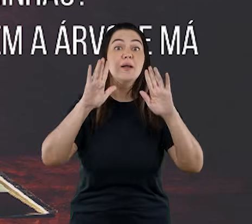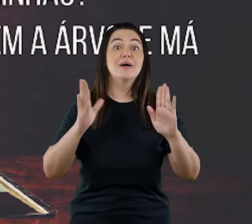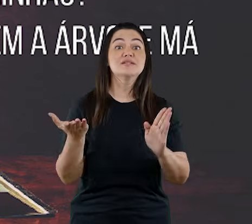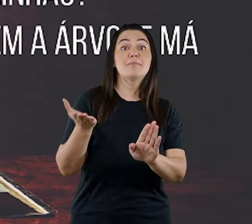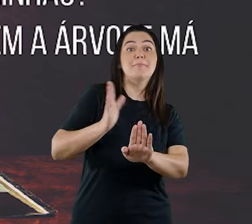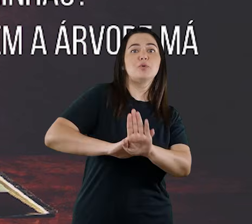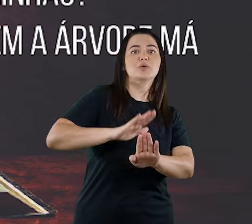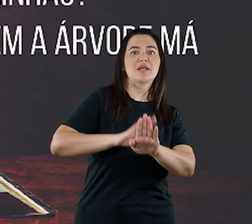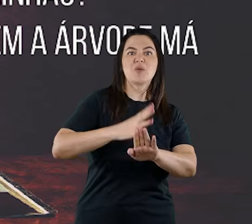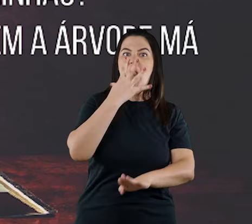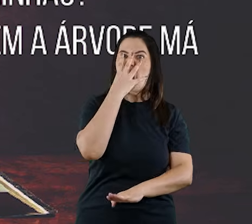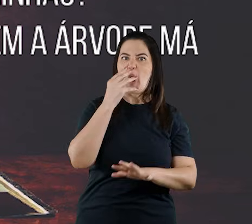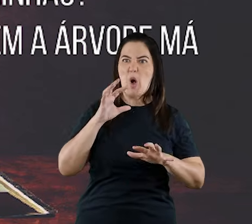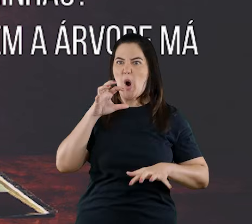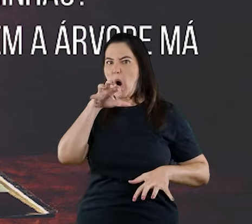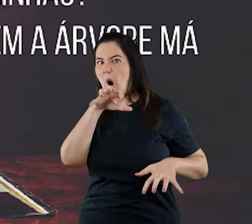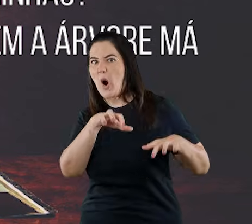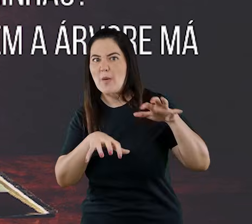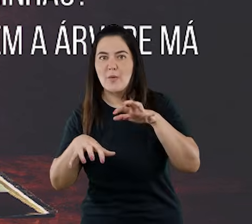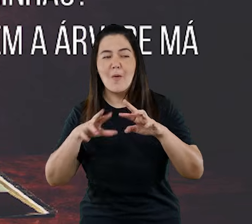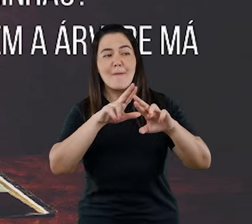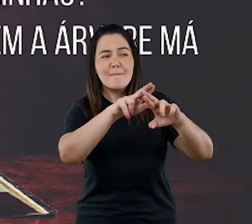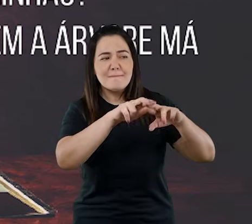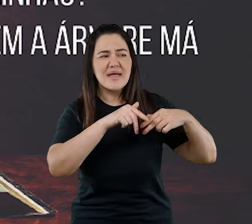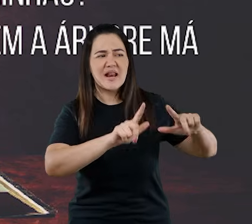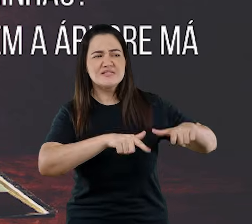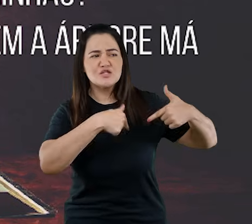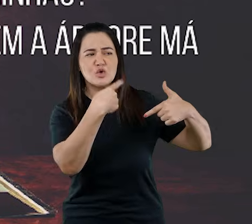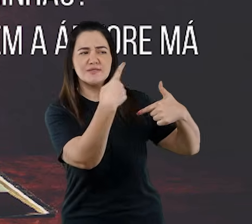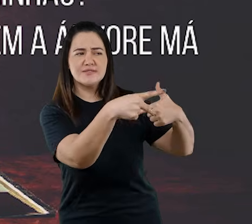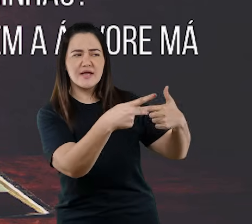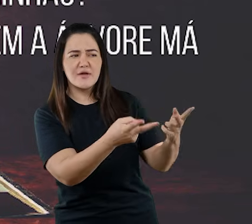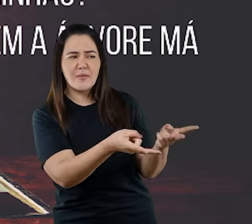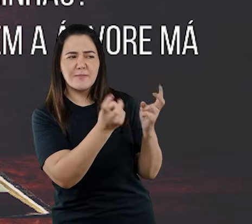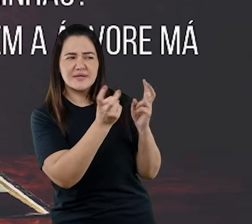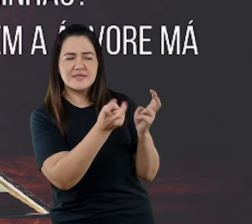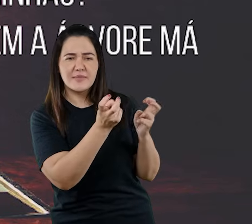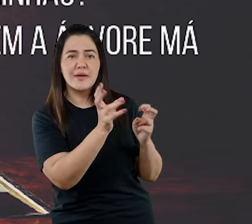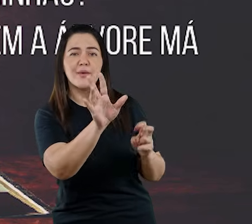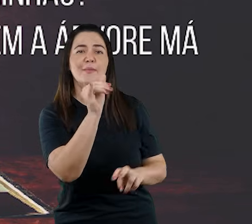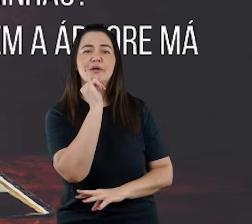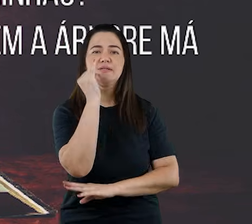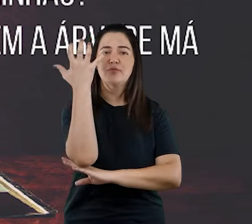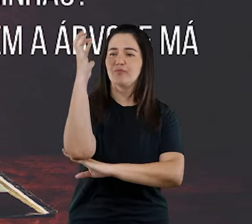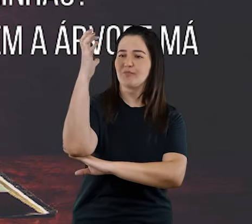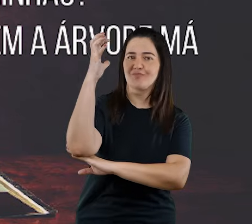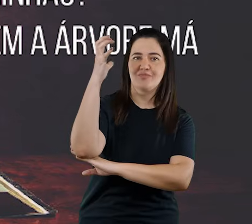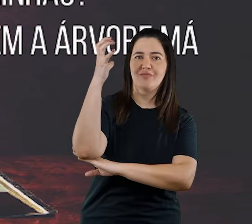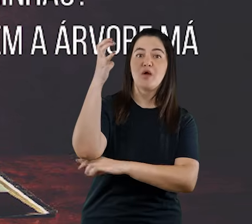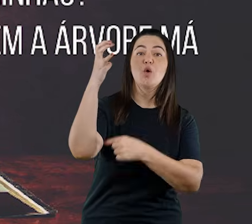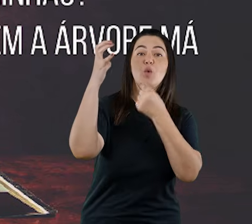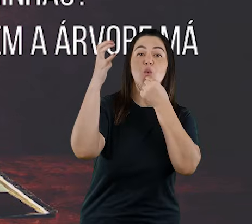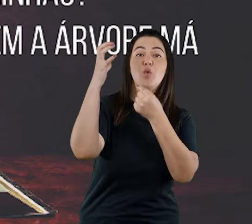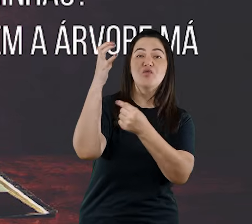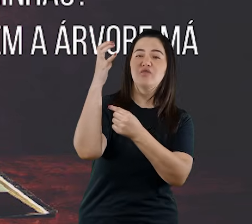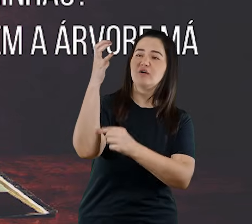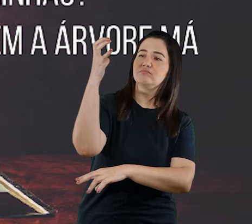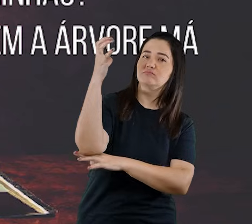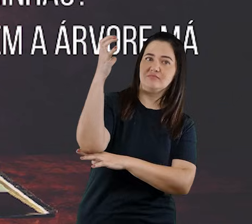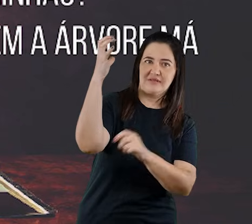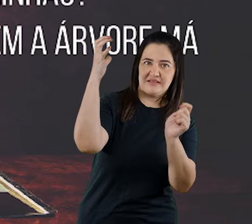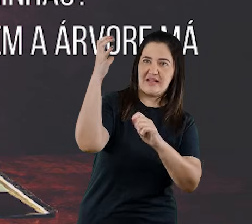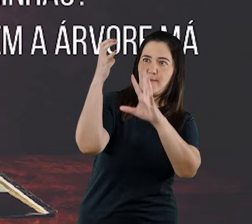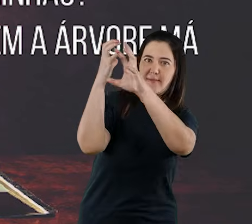frutos vocês os conhecerão. Aí Jesus pergunta, por acaso se colhem uvas de espinheiros ou figos de